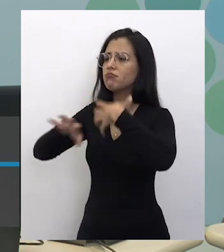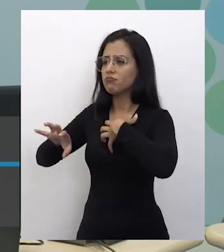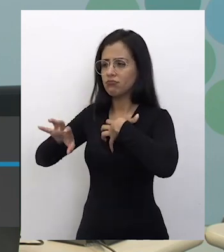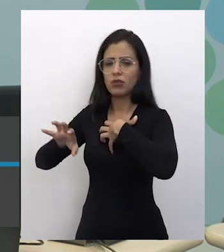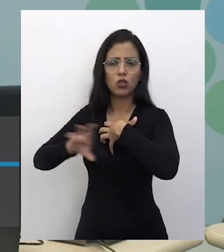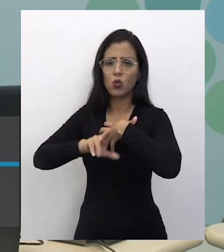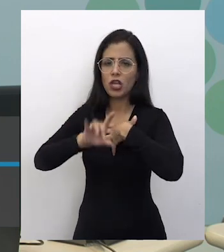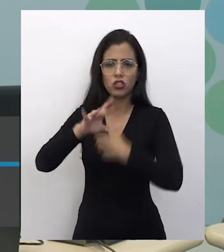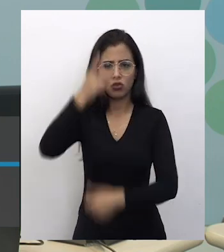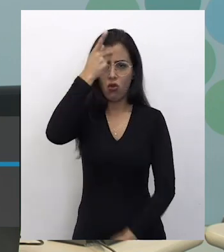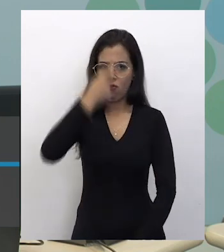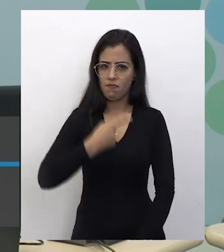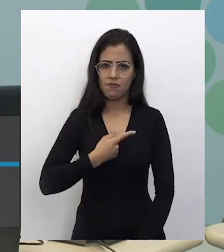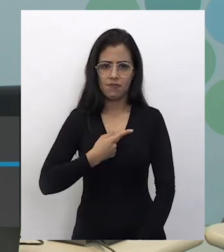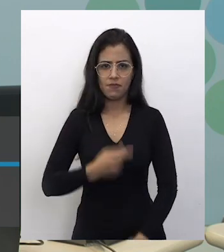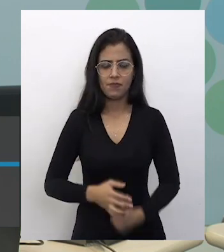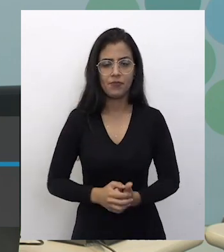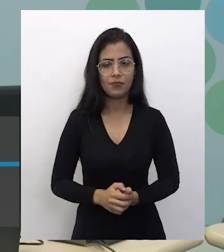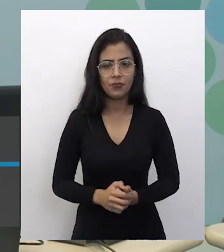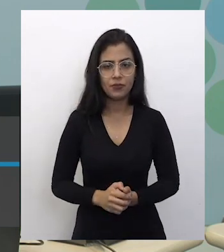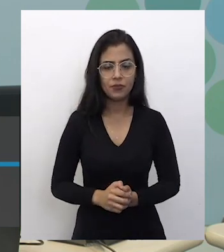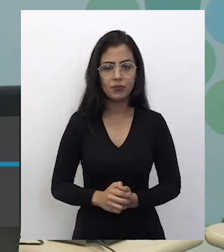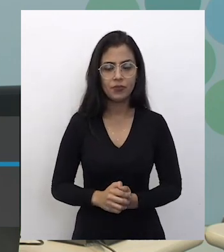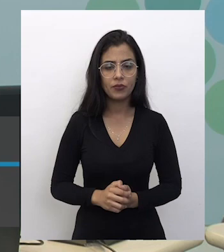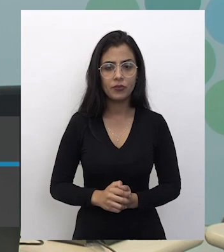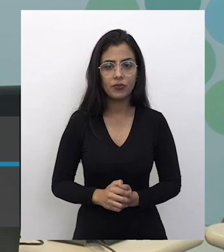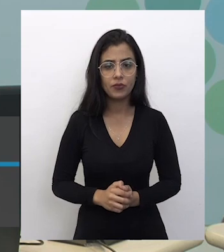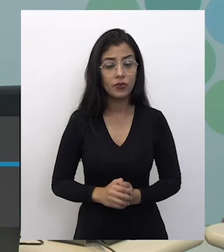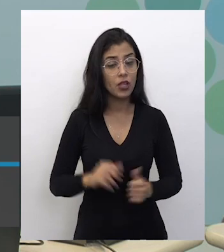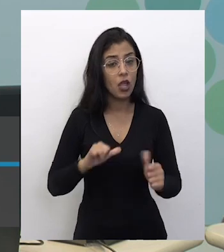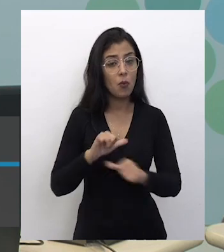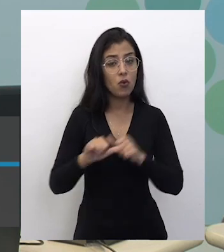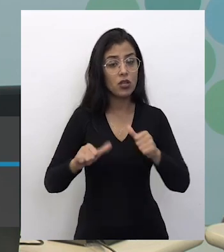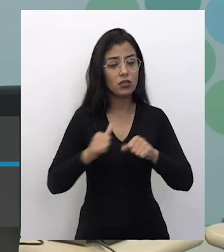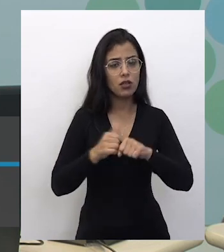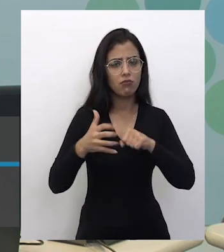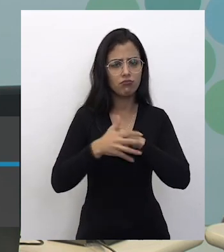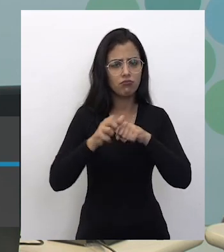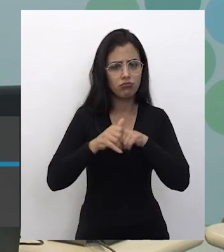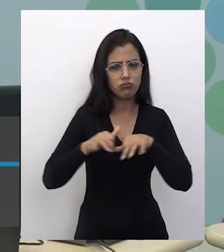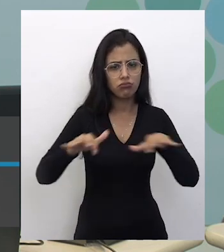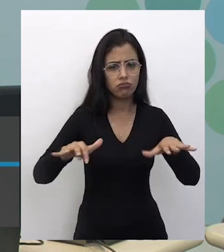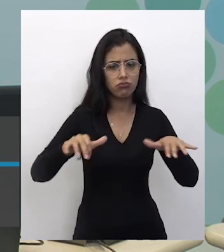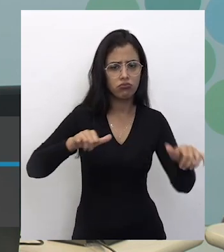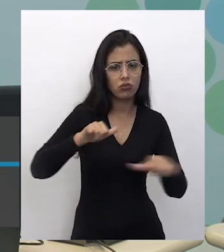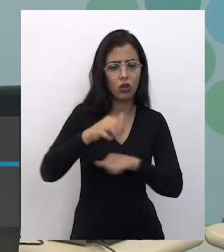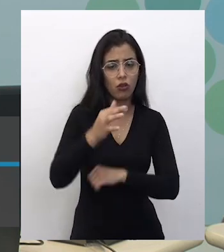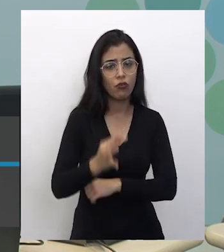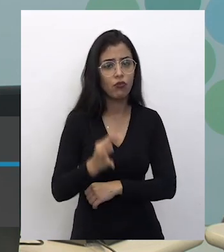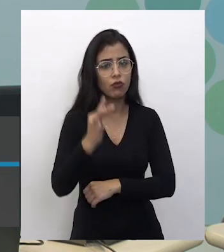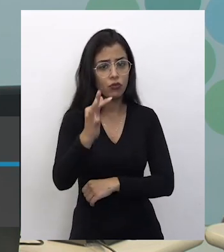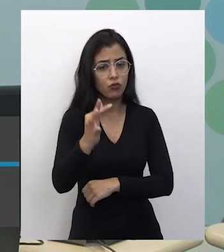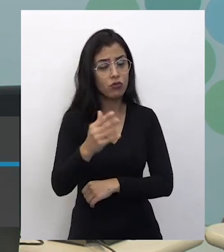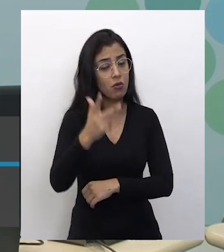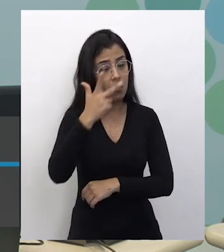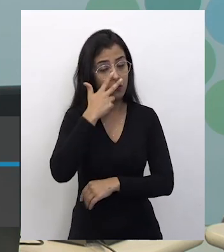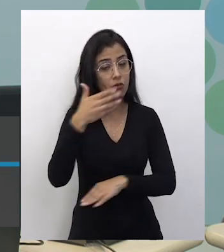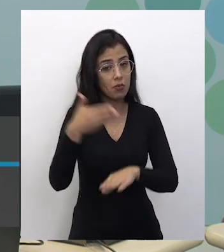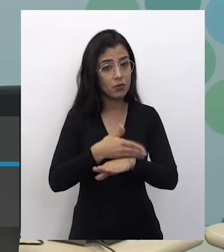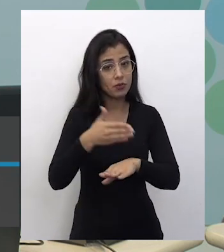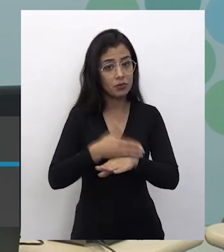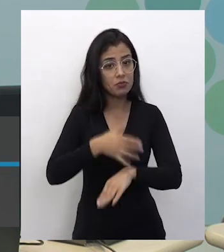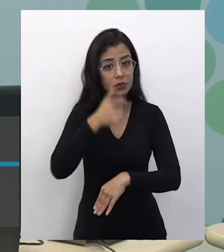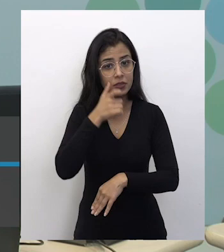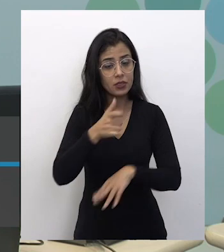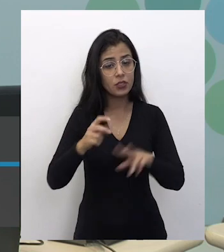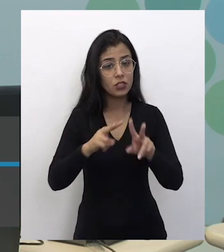né? As mudanças que a pandemia trará para o futuro, foi o que a Pro Helena colocou, eu acho que é uma participação interessante no que diz respeito